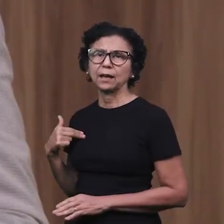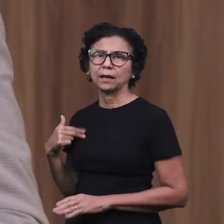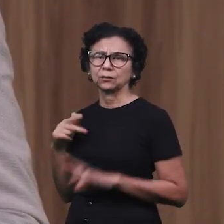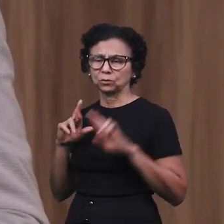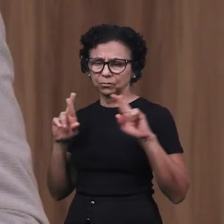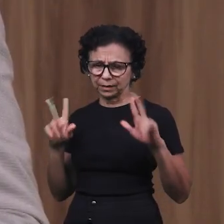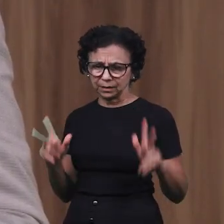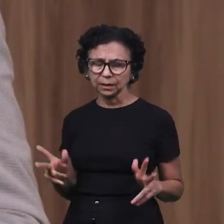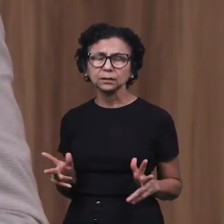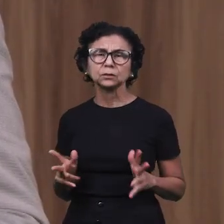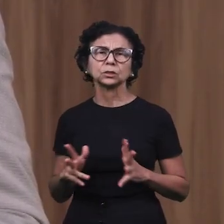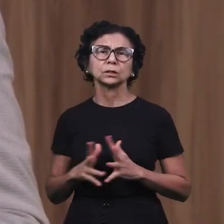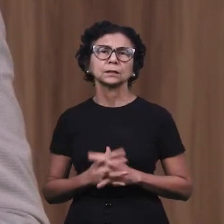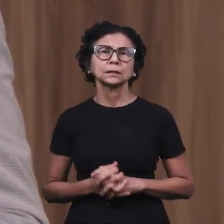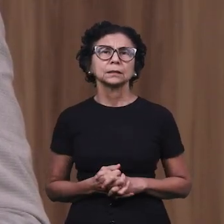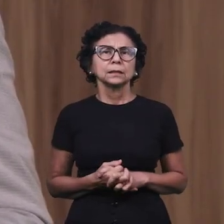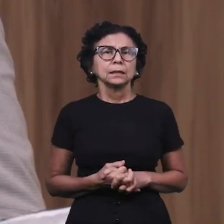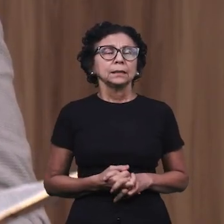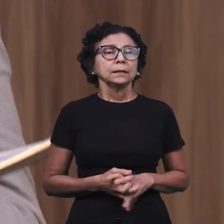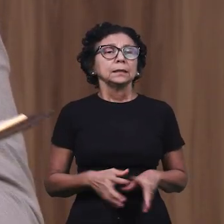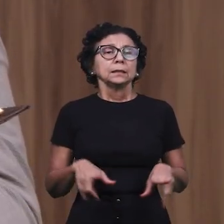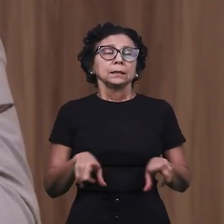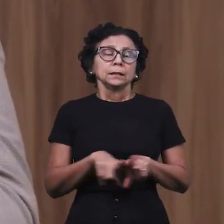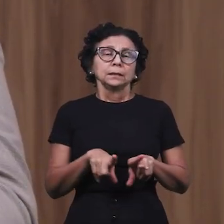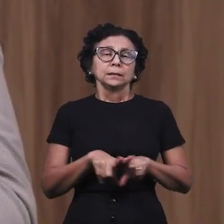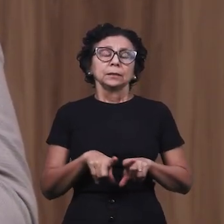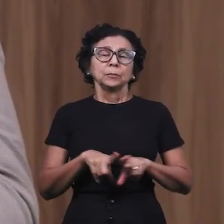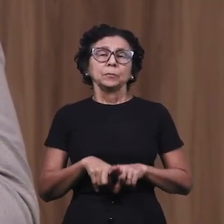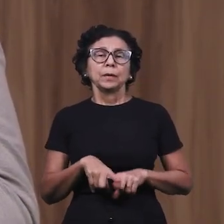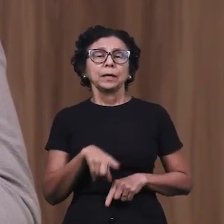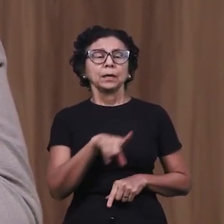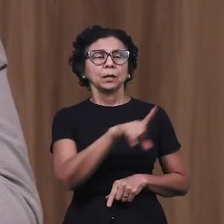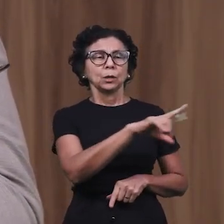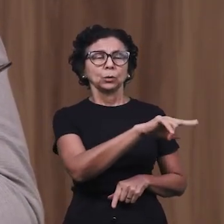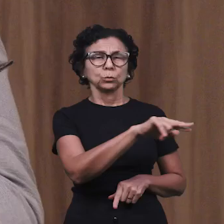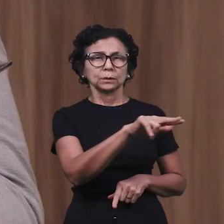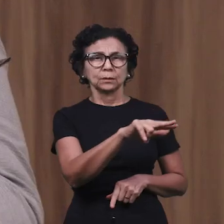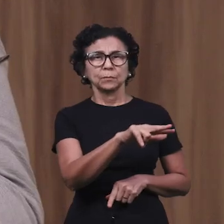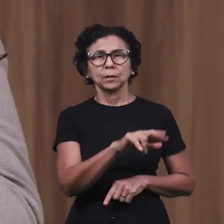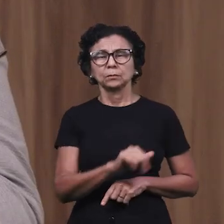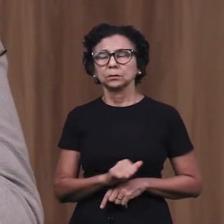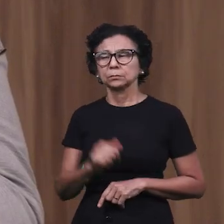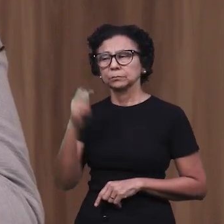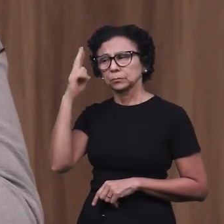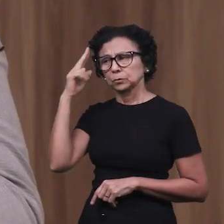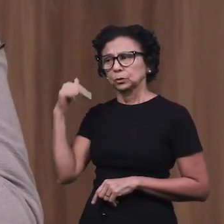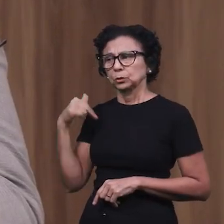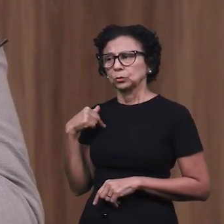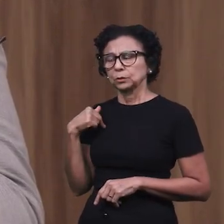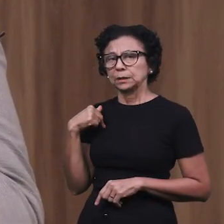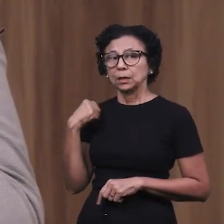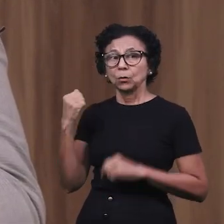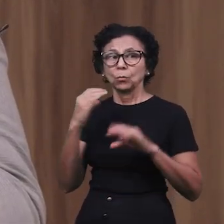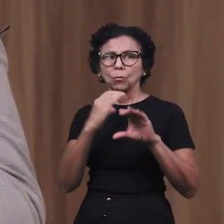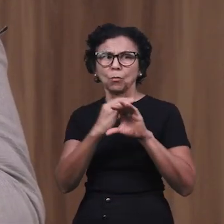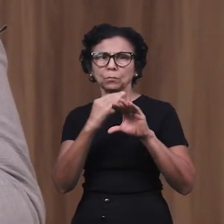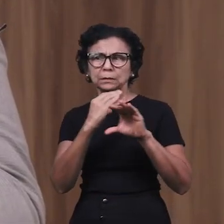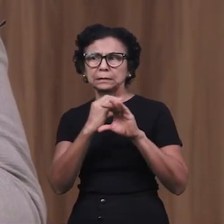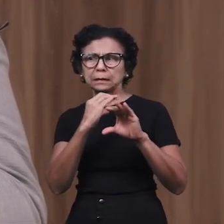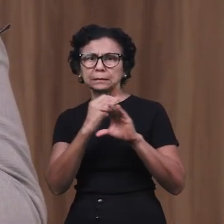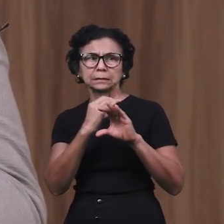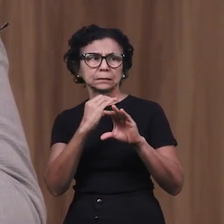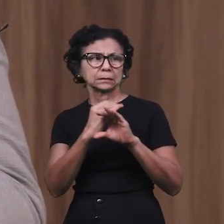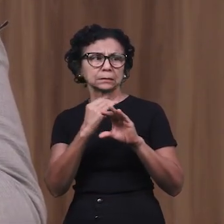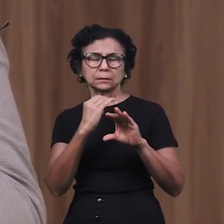conheceram. Vimos também a linguagem que, embora eles achassem que fosse uma barreira, no